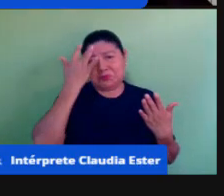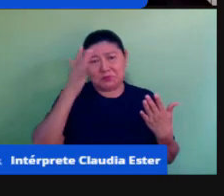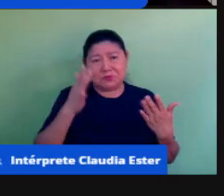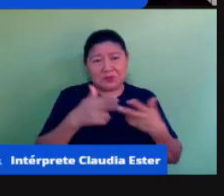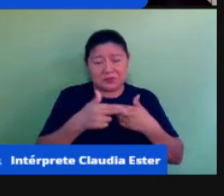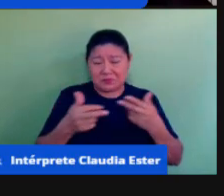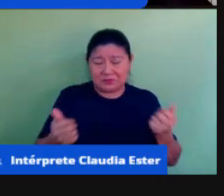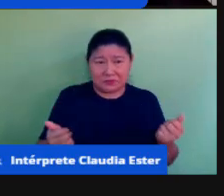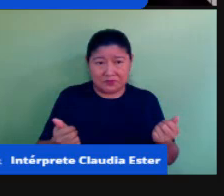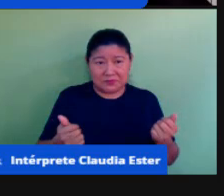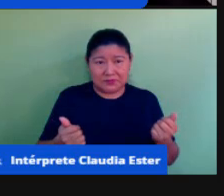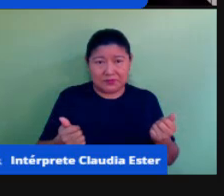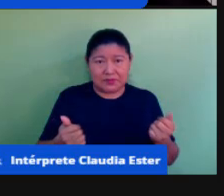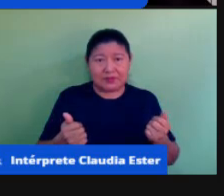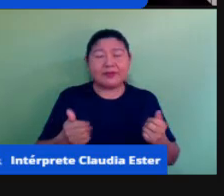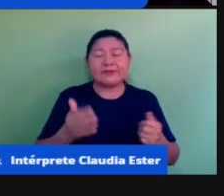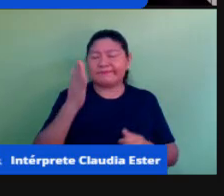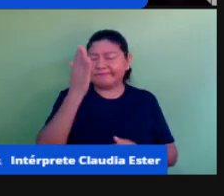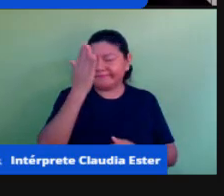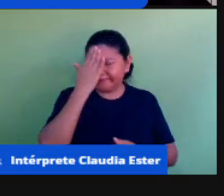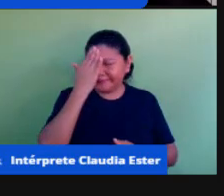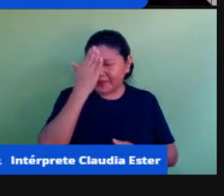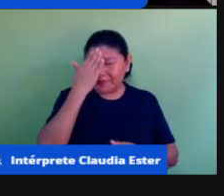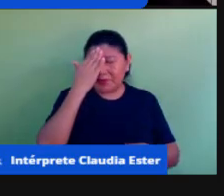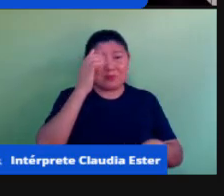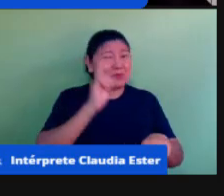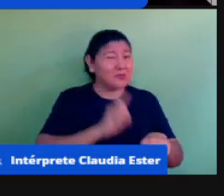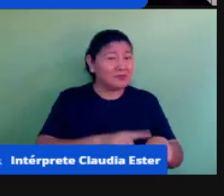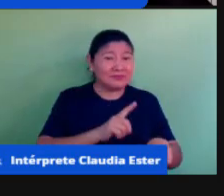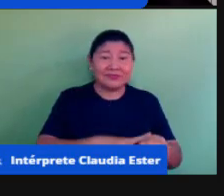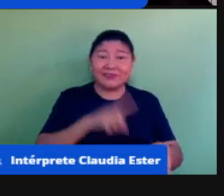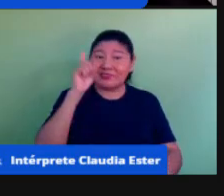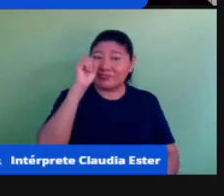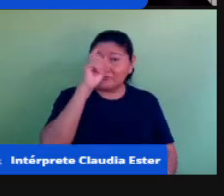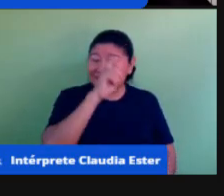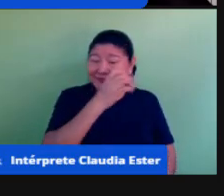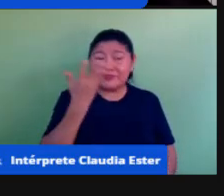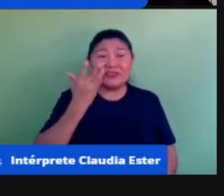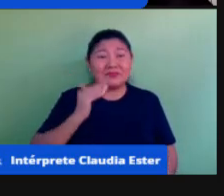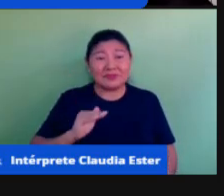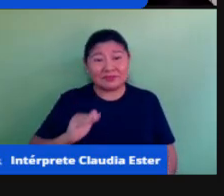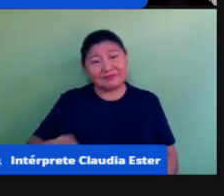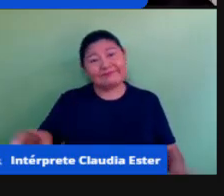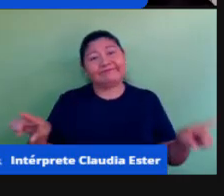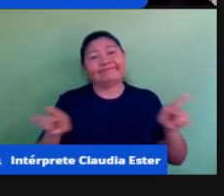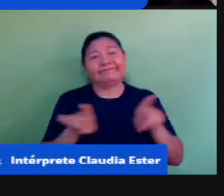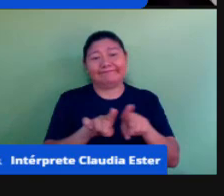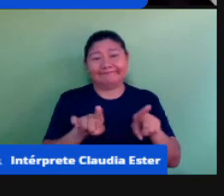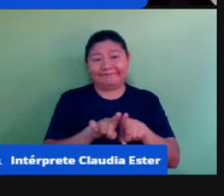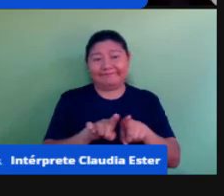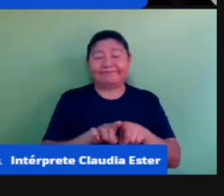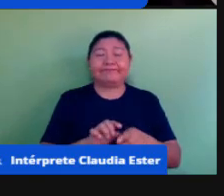dessas coisas que estão acontecendo, dessa vivência em que eles estão, ok?